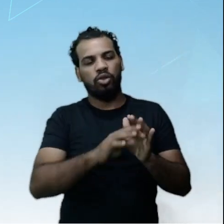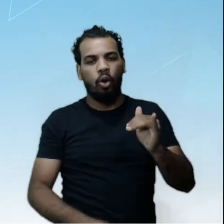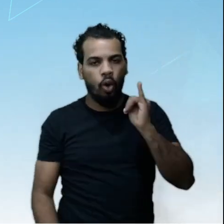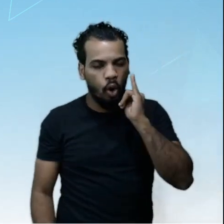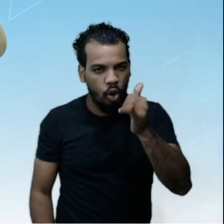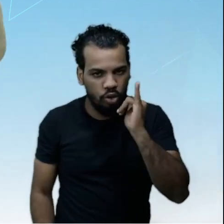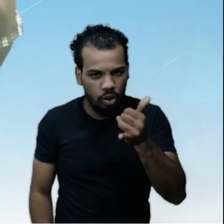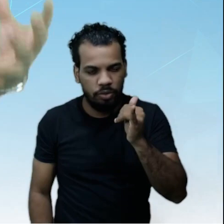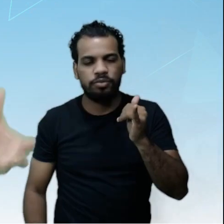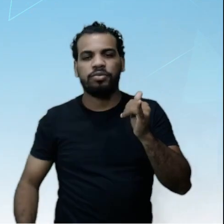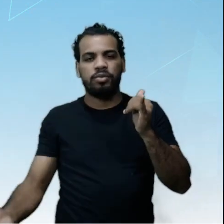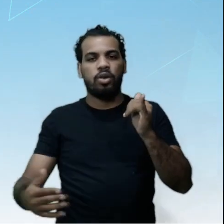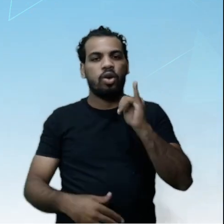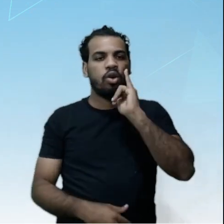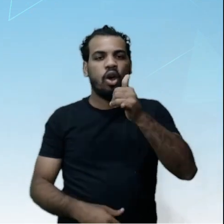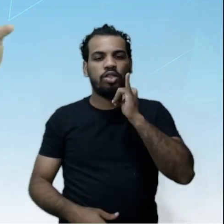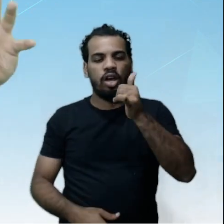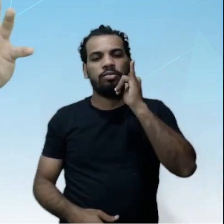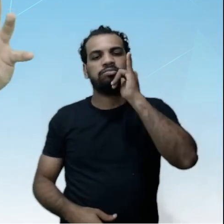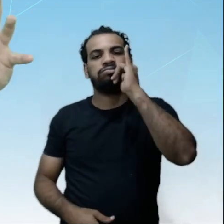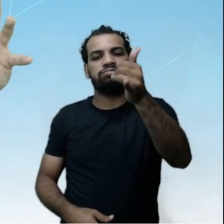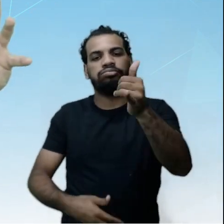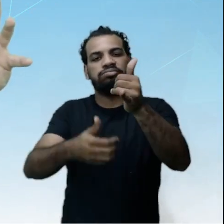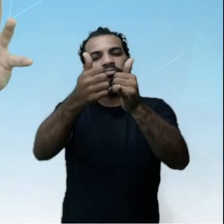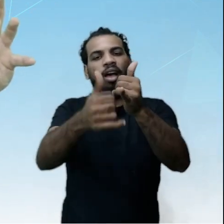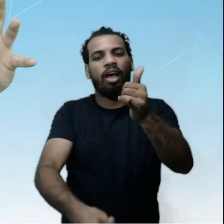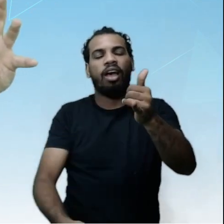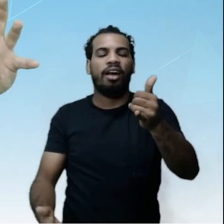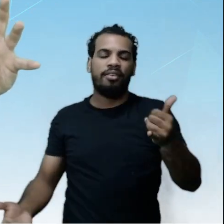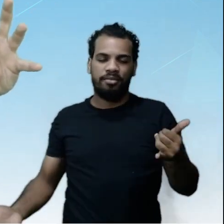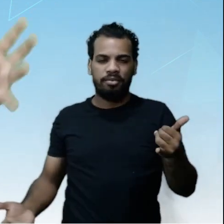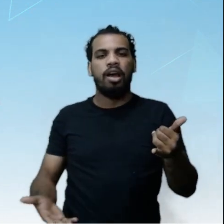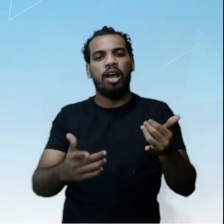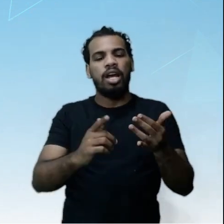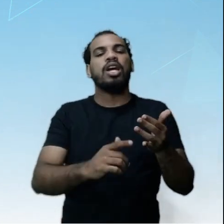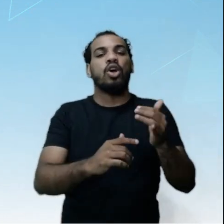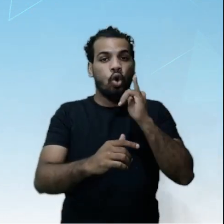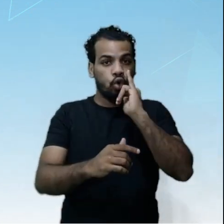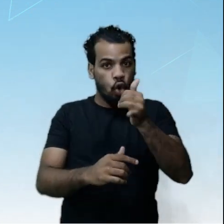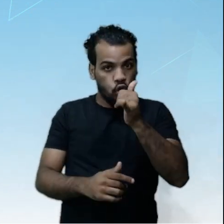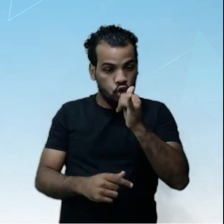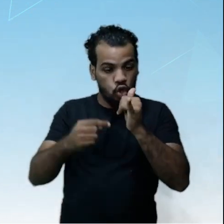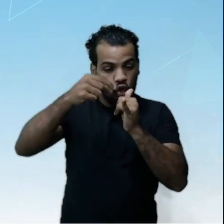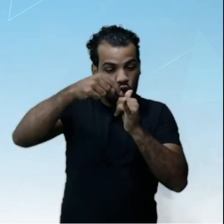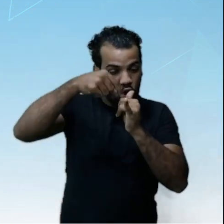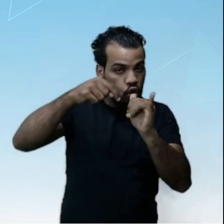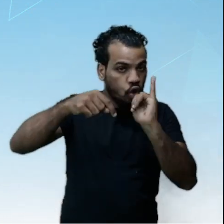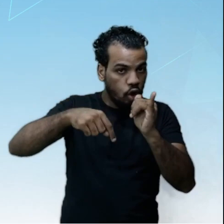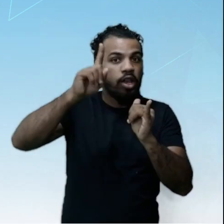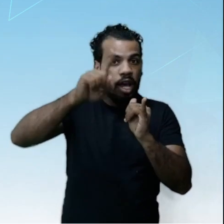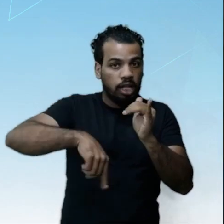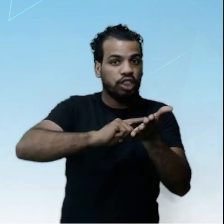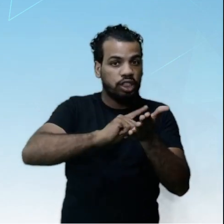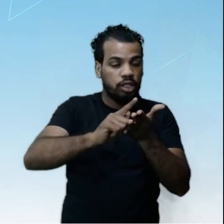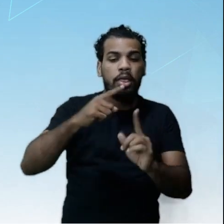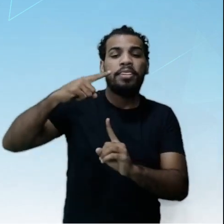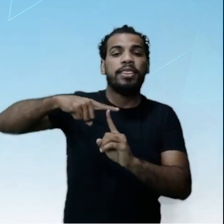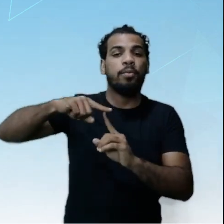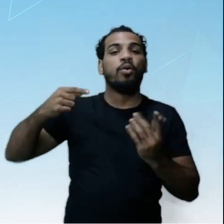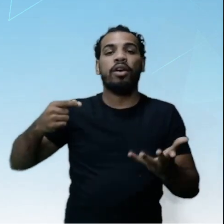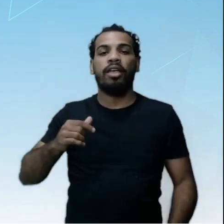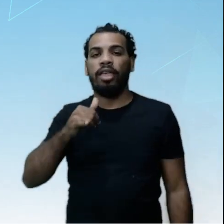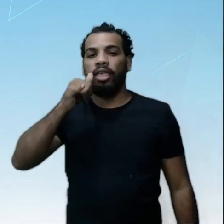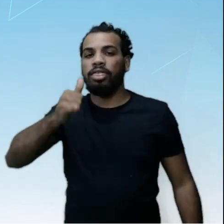caso, vamos, narrativo. Conto seria o gênero. E o tipo dele é o quê? Narrativo. Então,